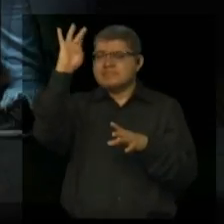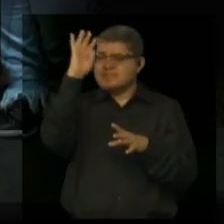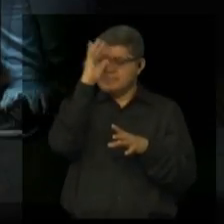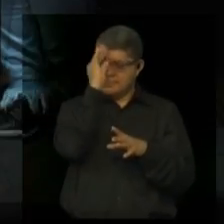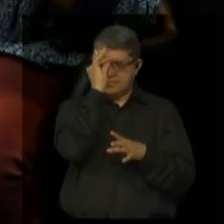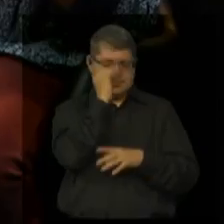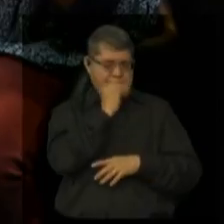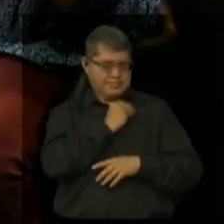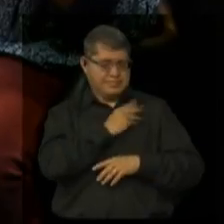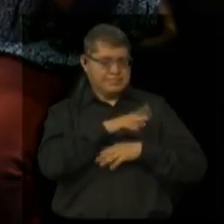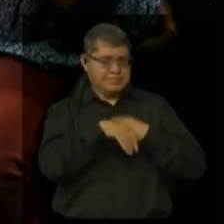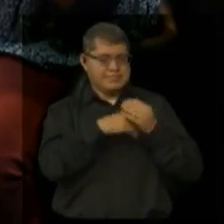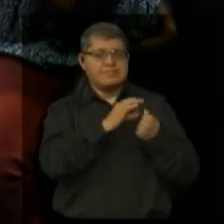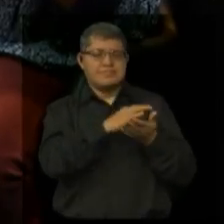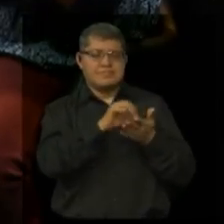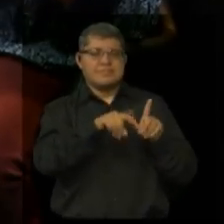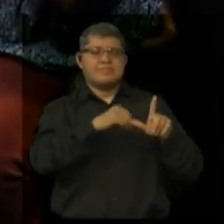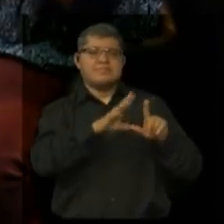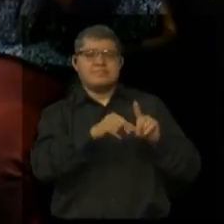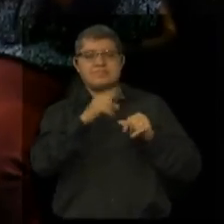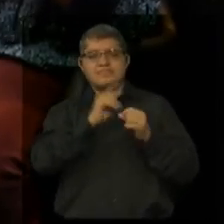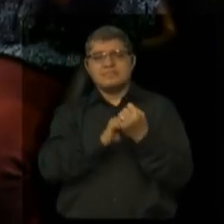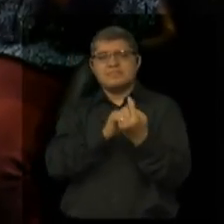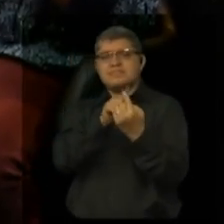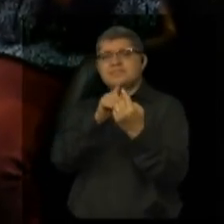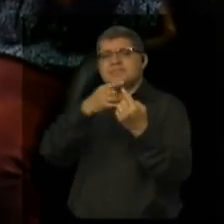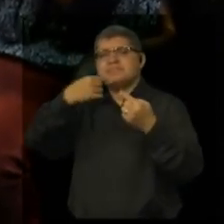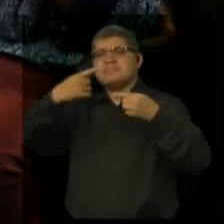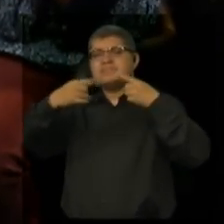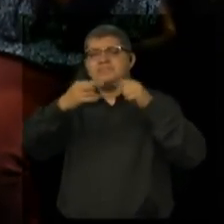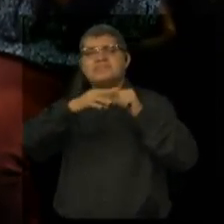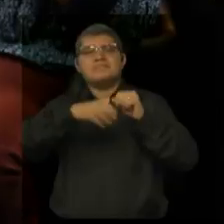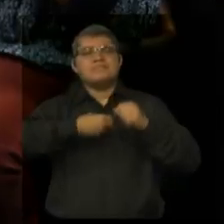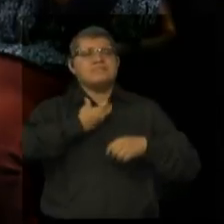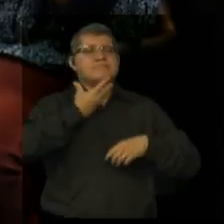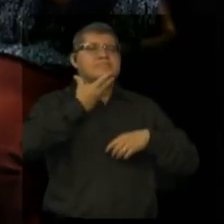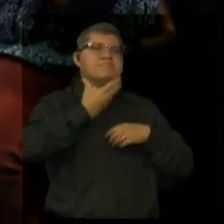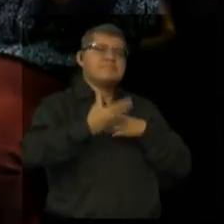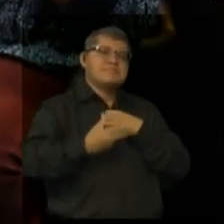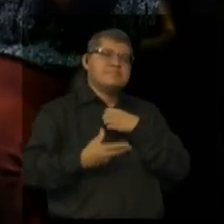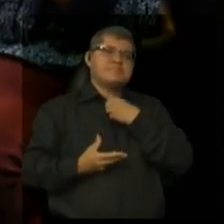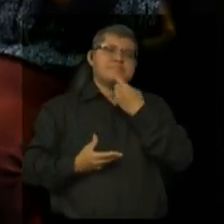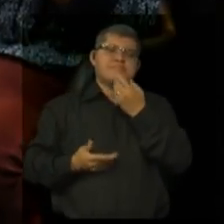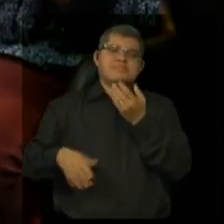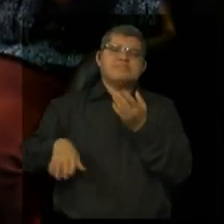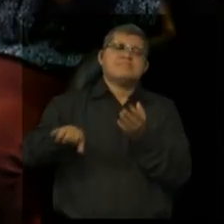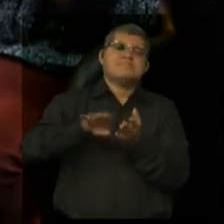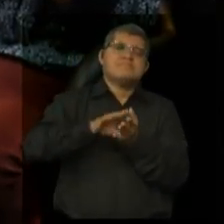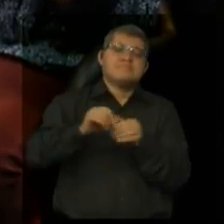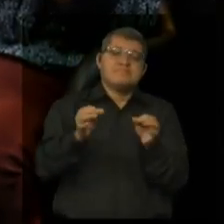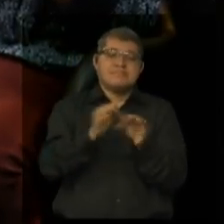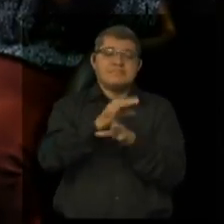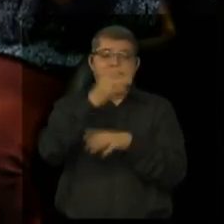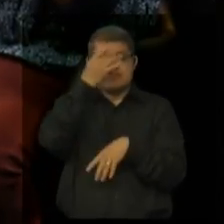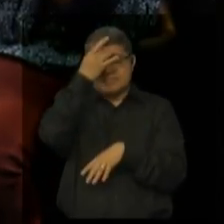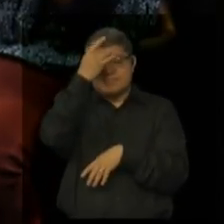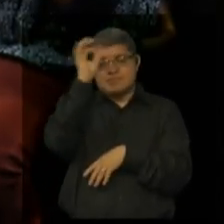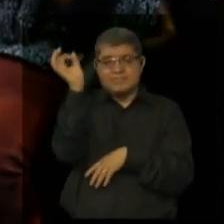adequo. Eu, enfim, coloco na métrica musical, mas a poesia, ela já vem pronta, eu